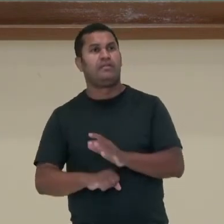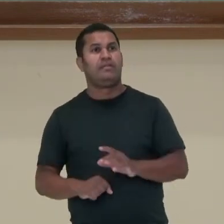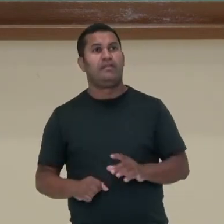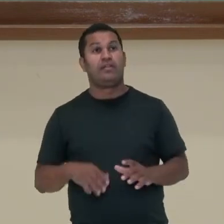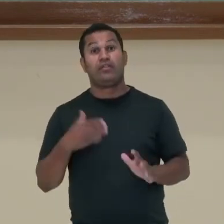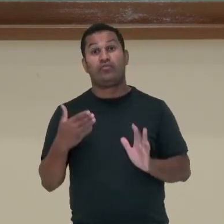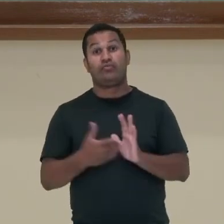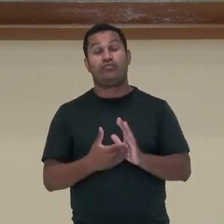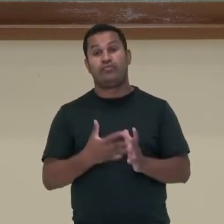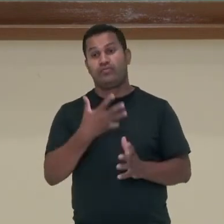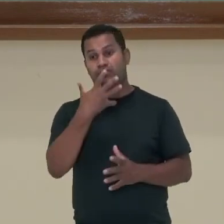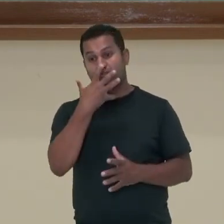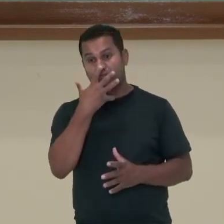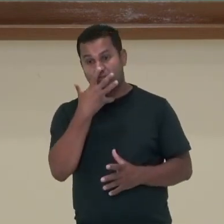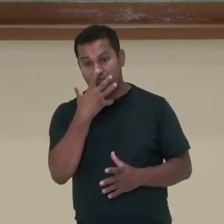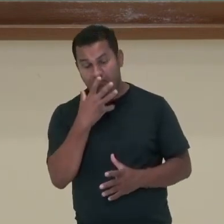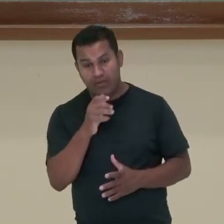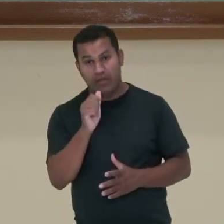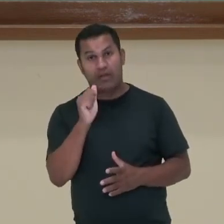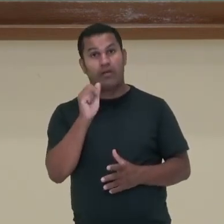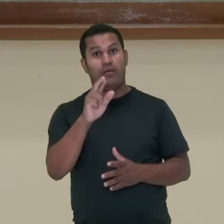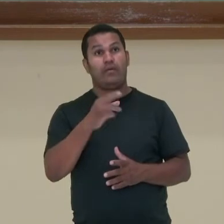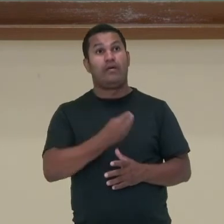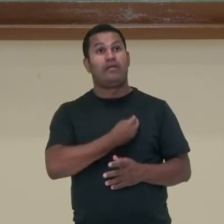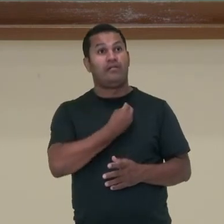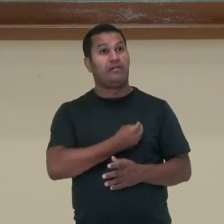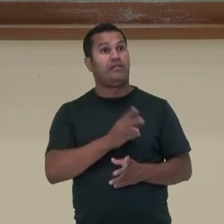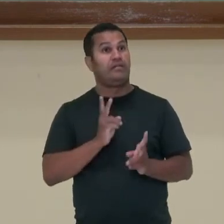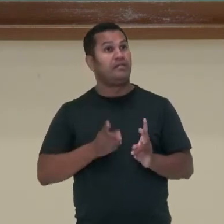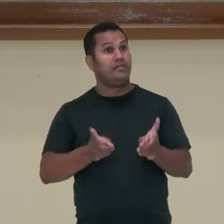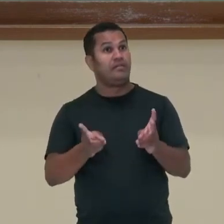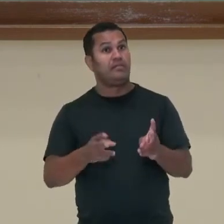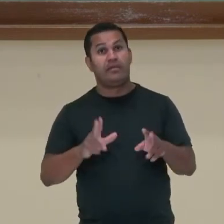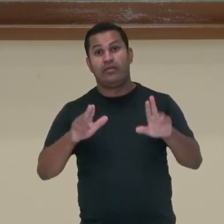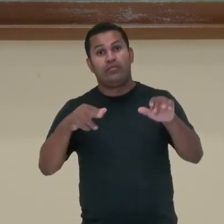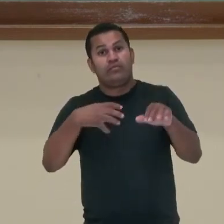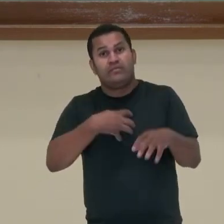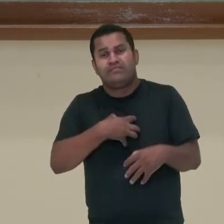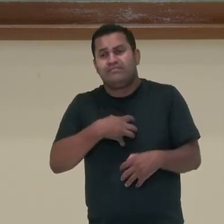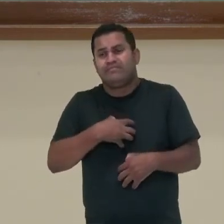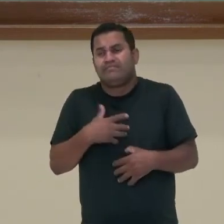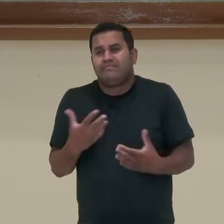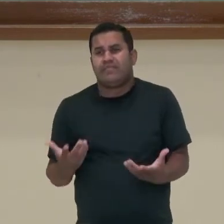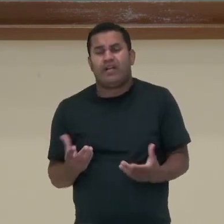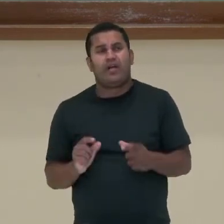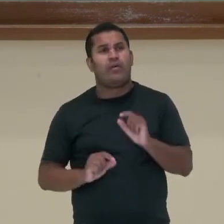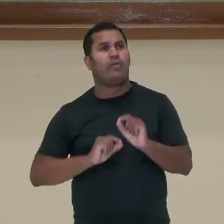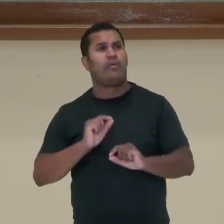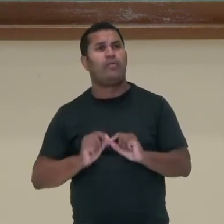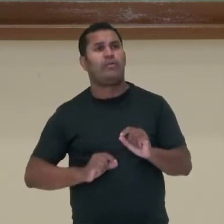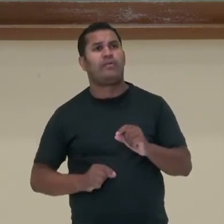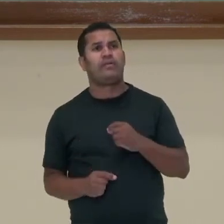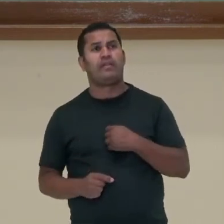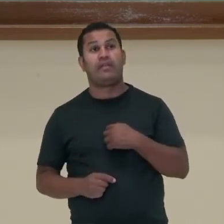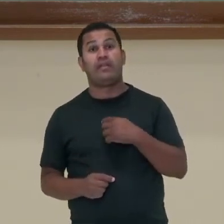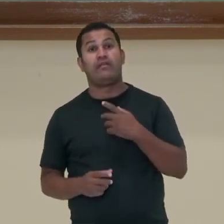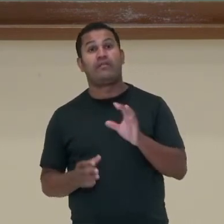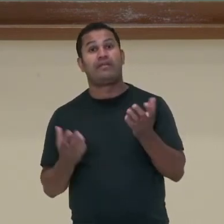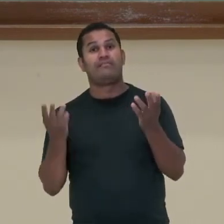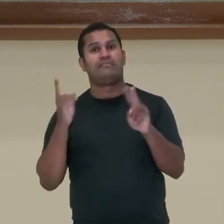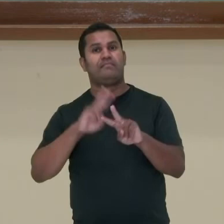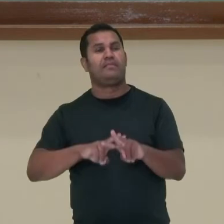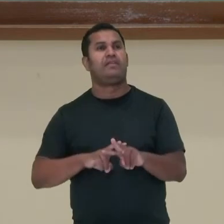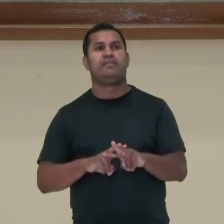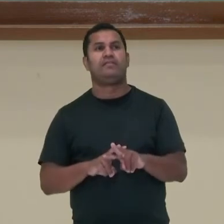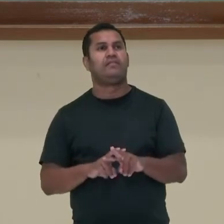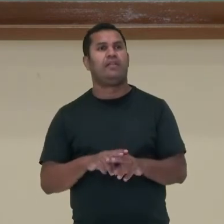coisa da pintura ao ar livre que ele fez até o final da vida dele, mas ele não se acertou. Ele falava assim, não, mas eu vejo tantas cores, eu não posso ficar preso. E ele começou a